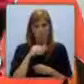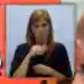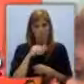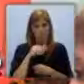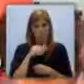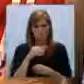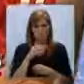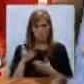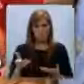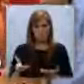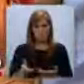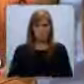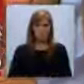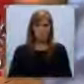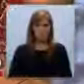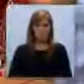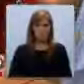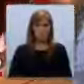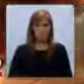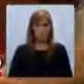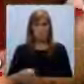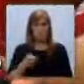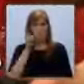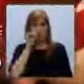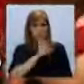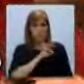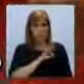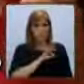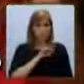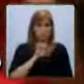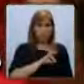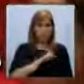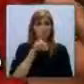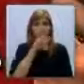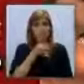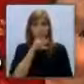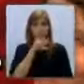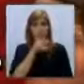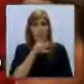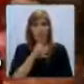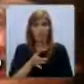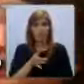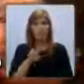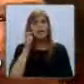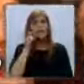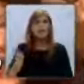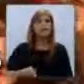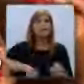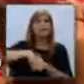o ano seguinte. Ladies and gentlemen, Matthew's going to speak. Who's the best player of Benfica? Jonas.